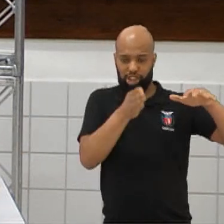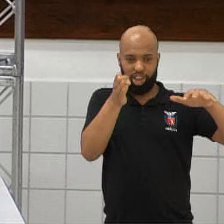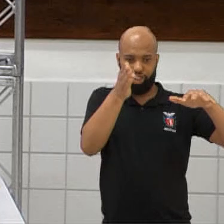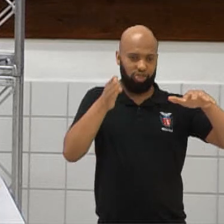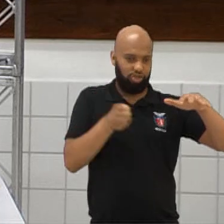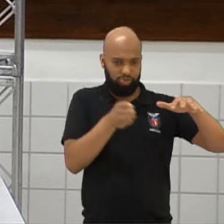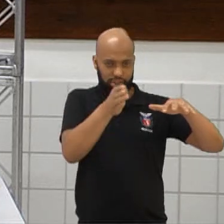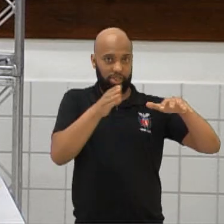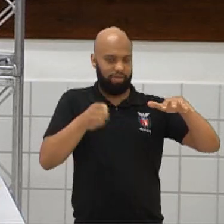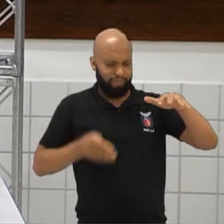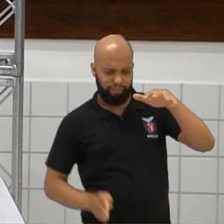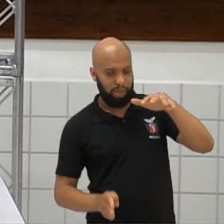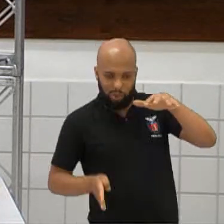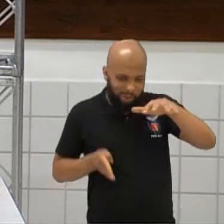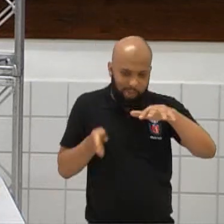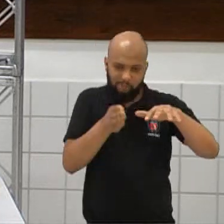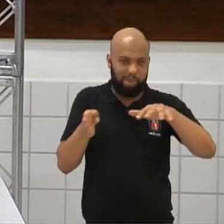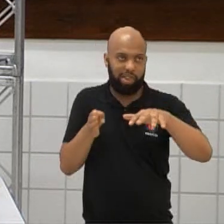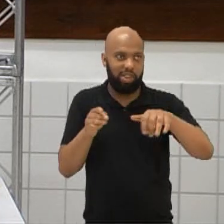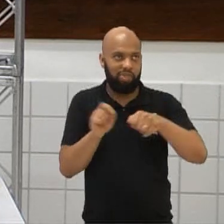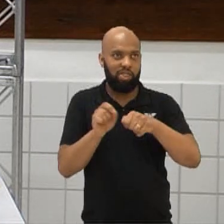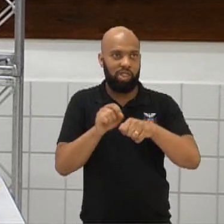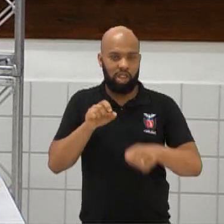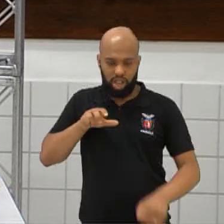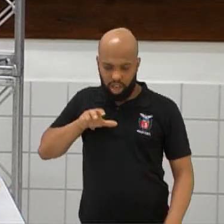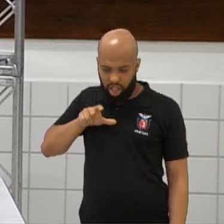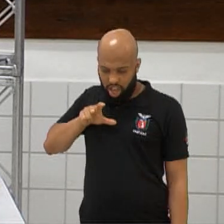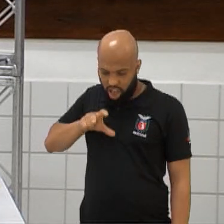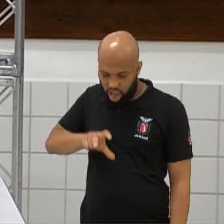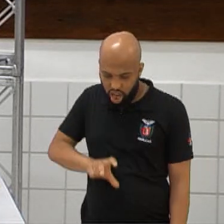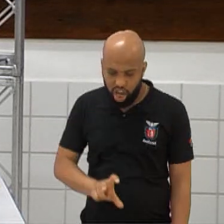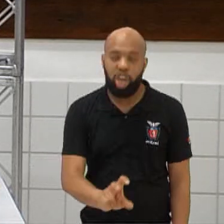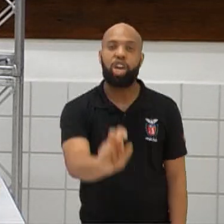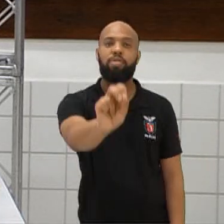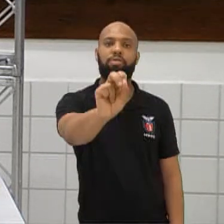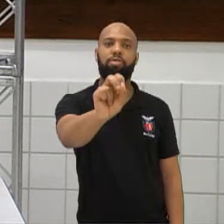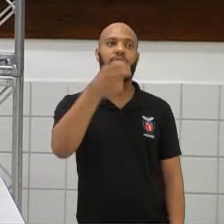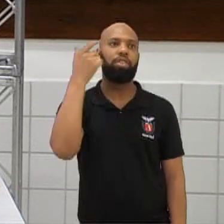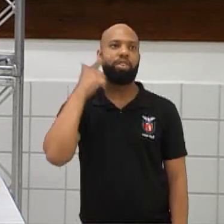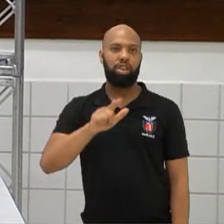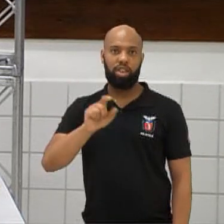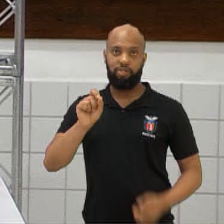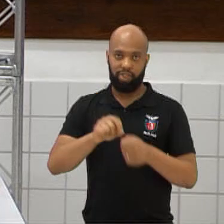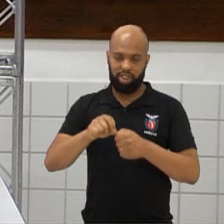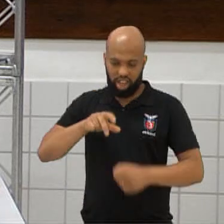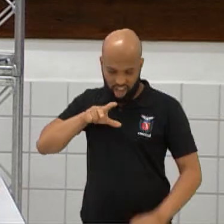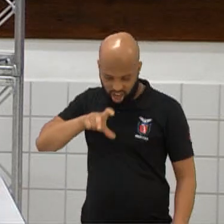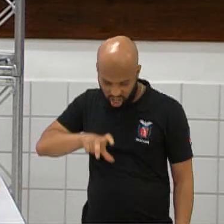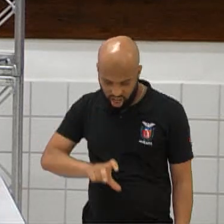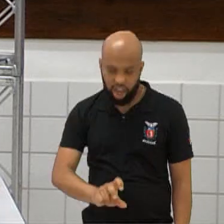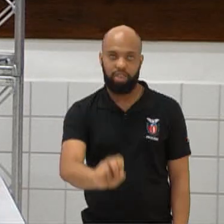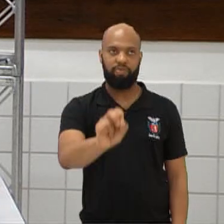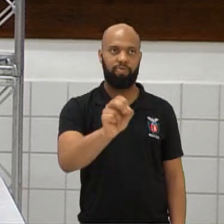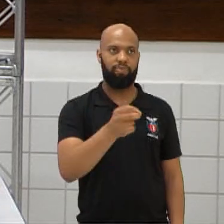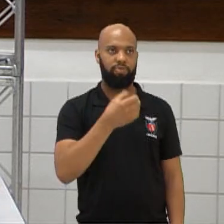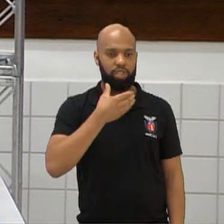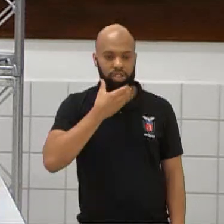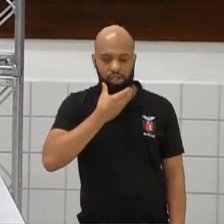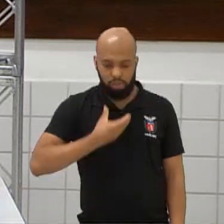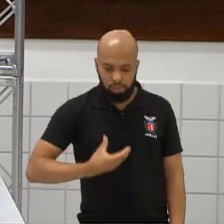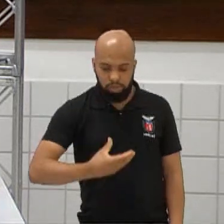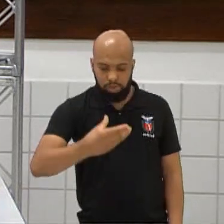da região aquática e ele vai passar arrastando essa parte de baixo do bico na água para poder fazer essa pesca aí.